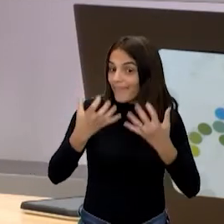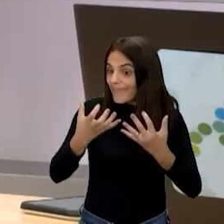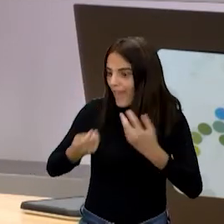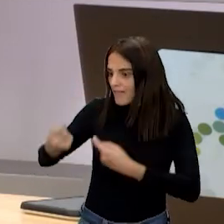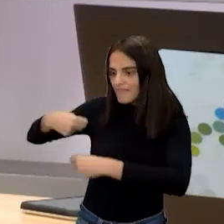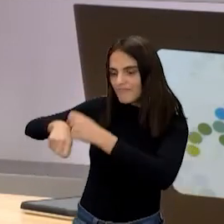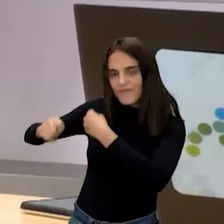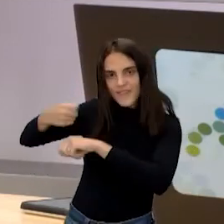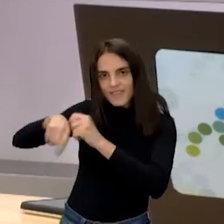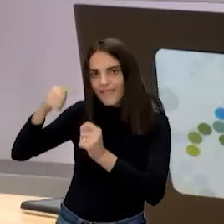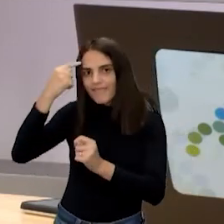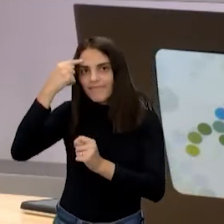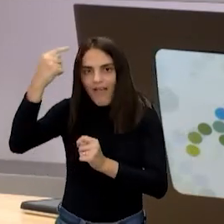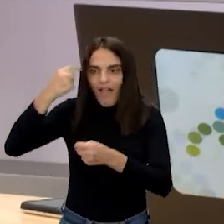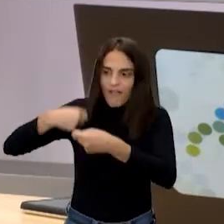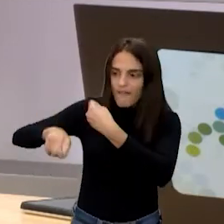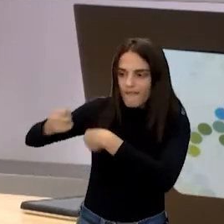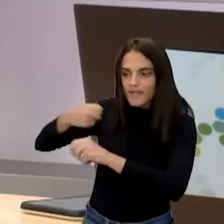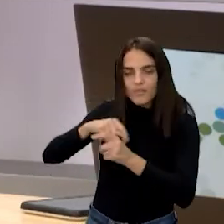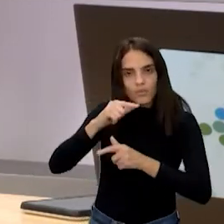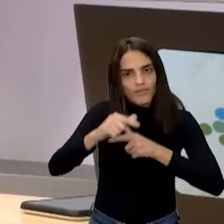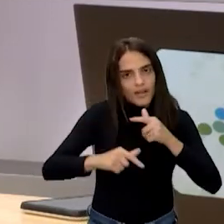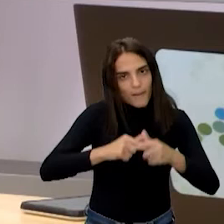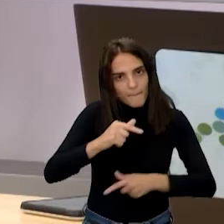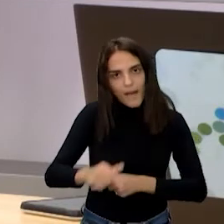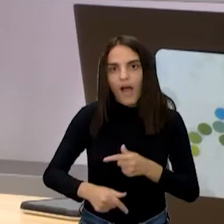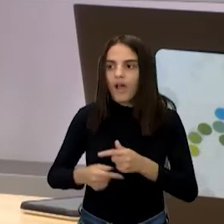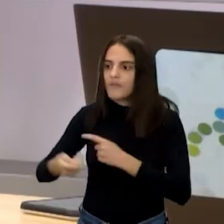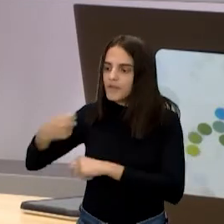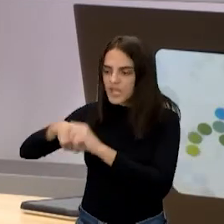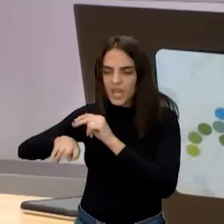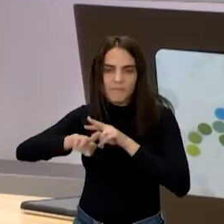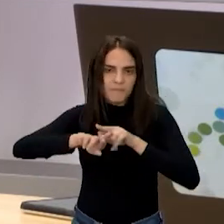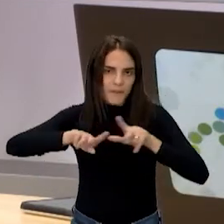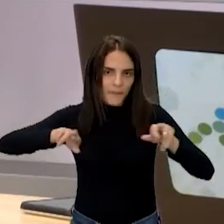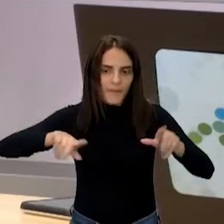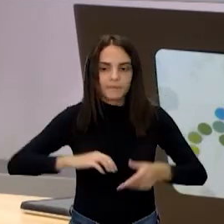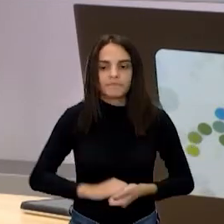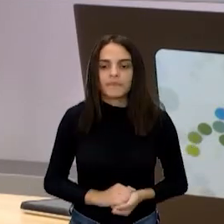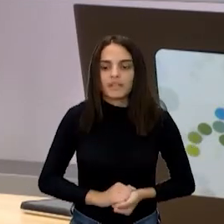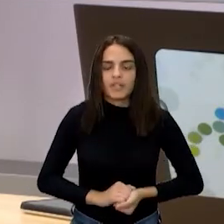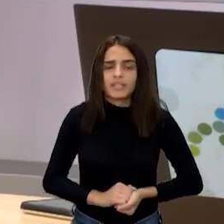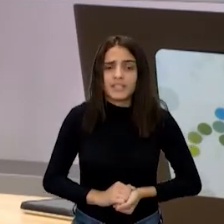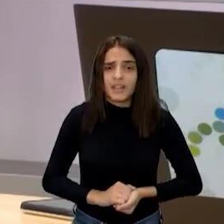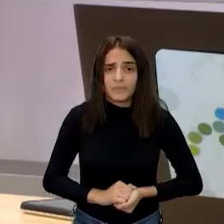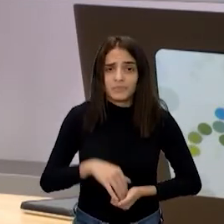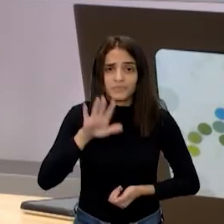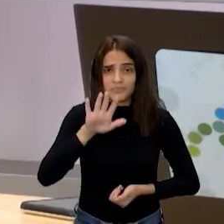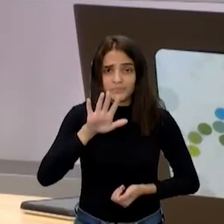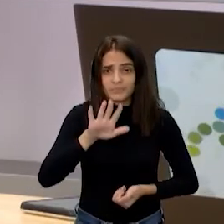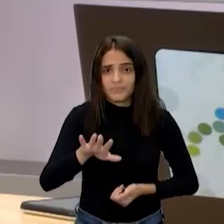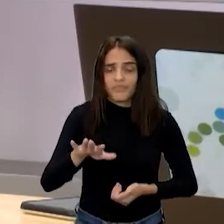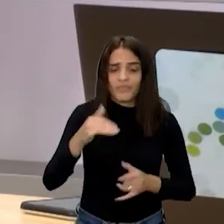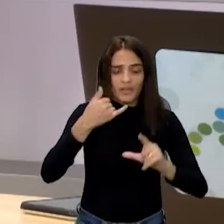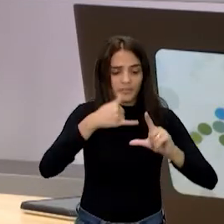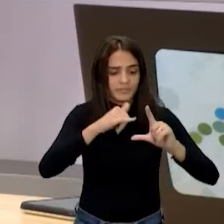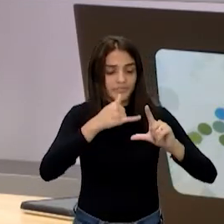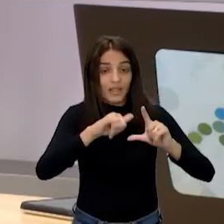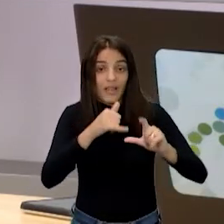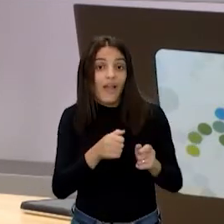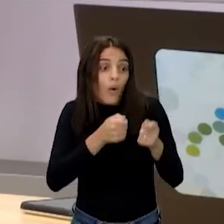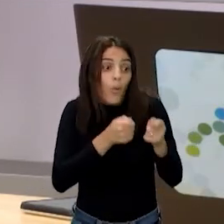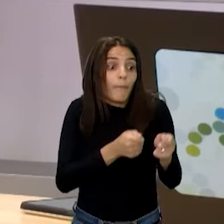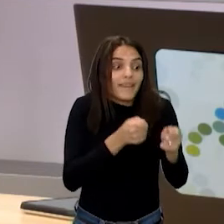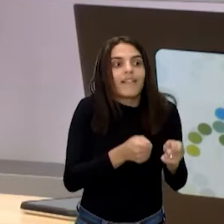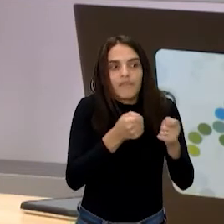vender uma ideia, você quer vender um serviço, aí você faz publicidade. A propaganda já não, ela não exige exatamente que você venda alguma coisa comercialmente.